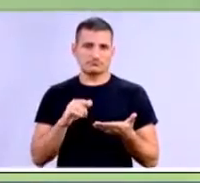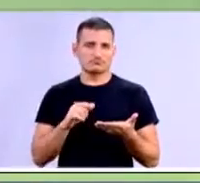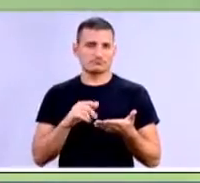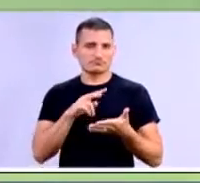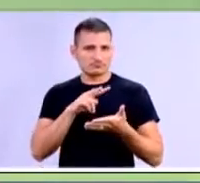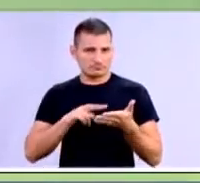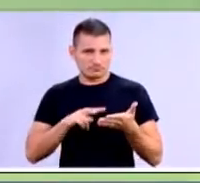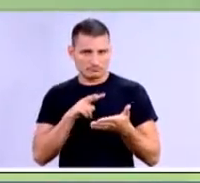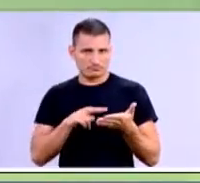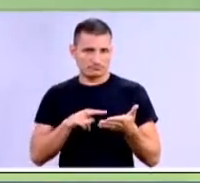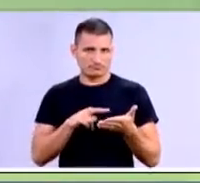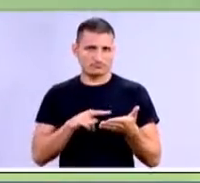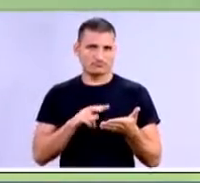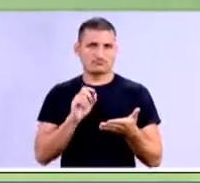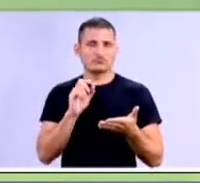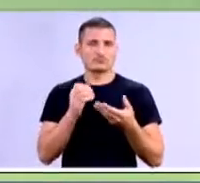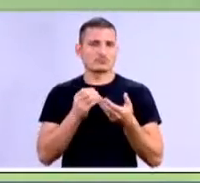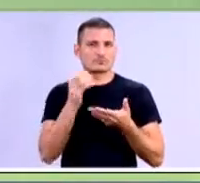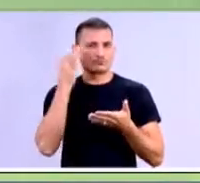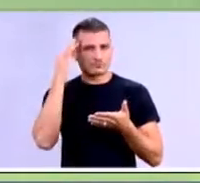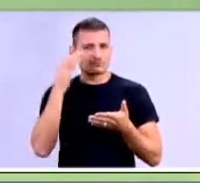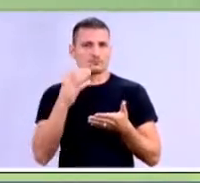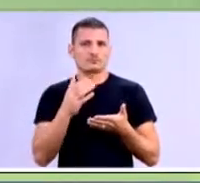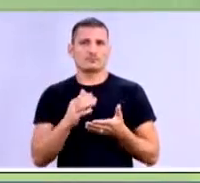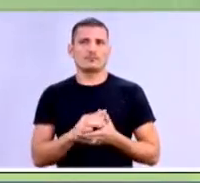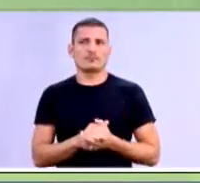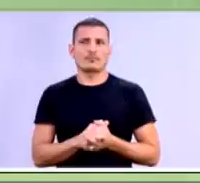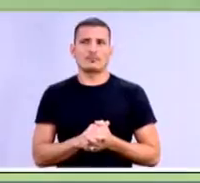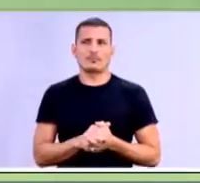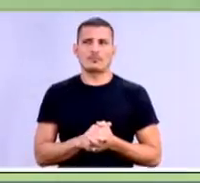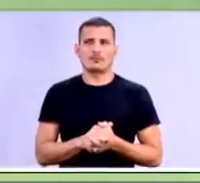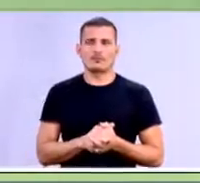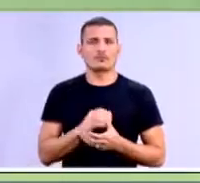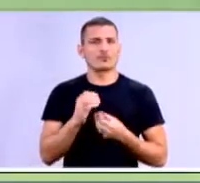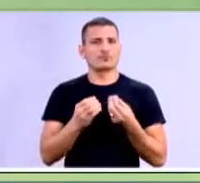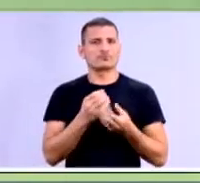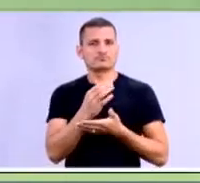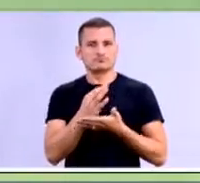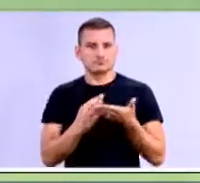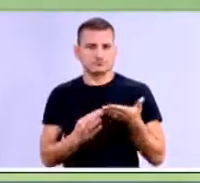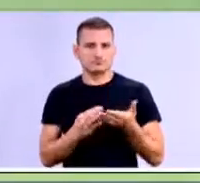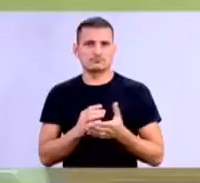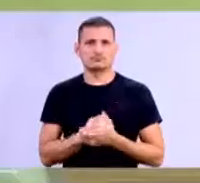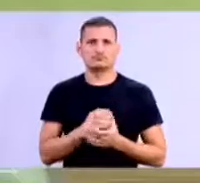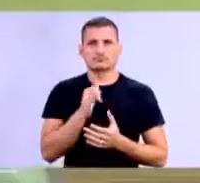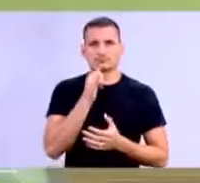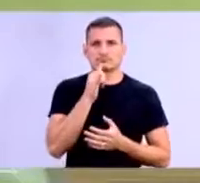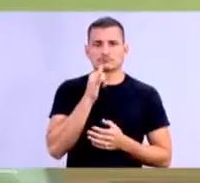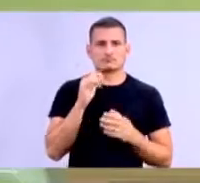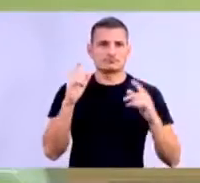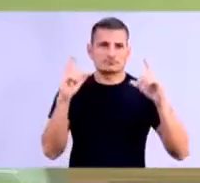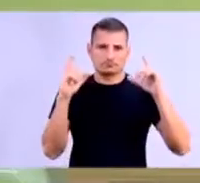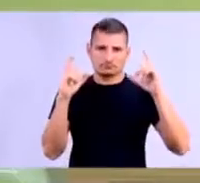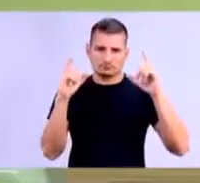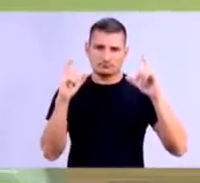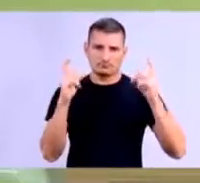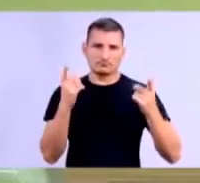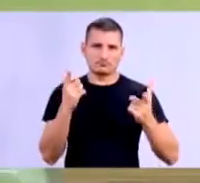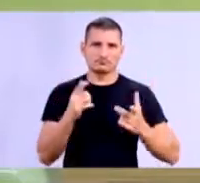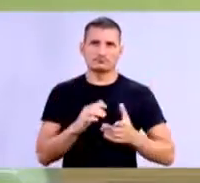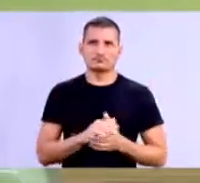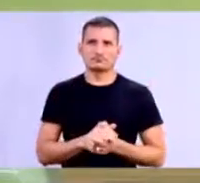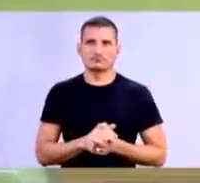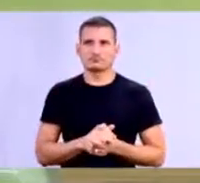leitor receptor entenderá a mensagem. Como assim? Como o texto descritivo? Uma fotografia, por exemplo, o texto descritivo está ligado